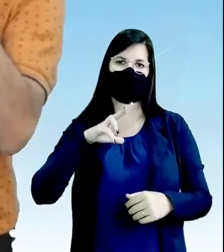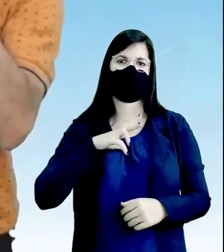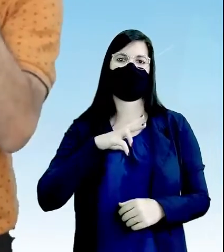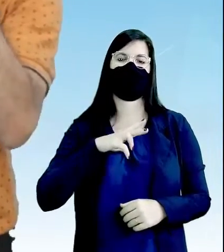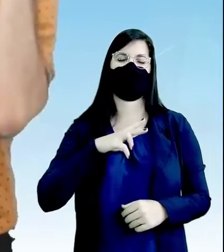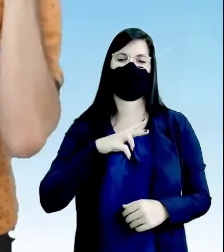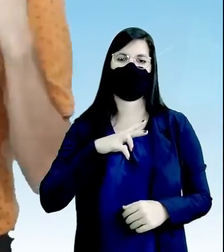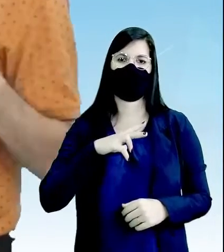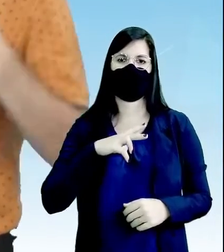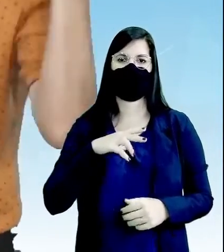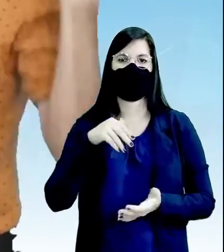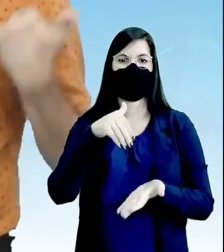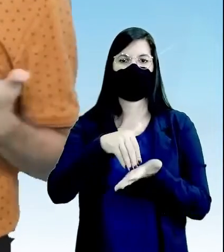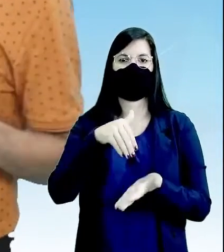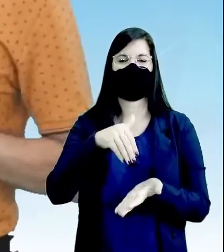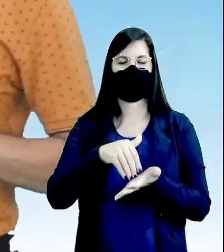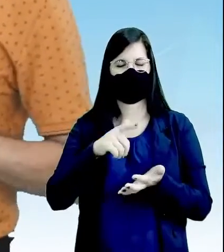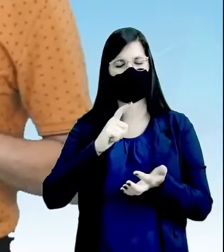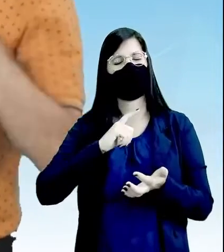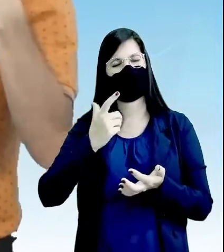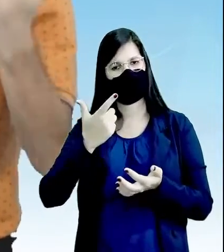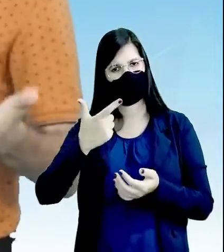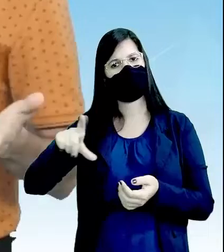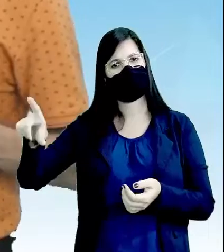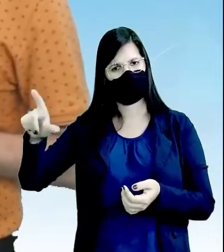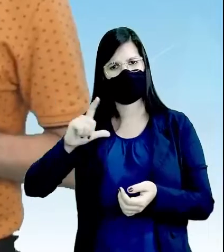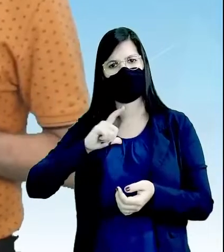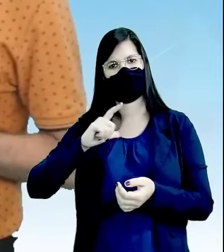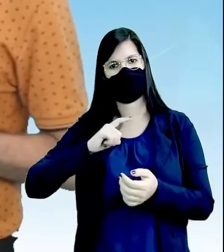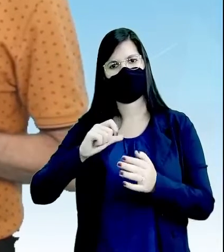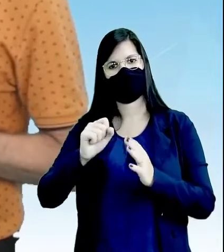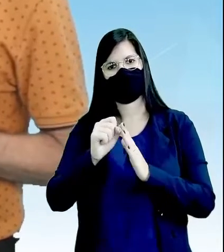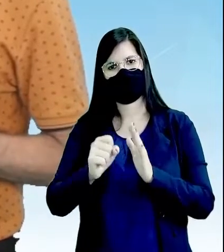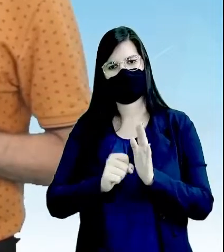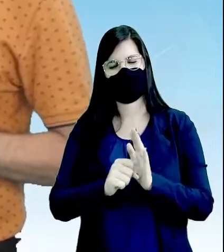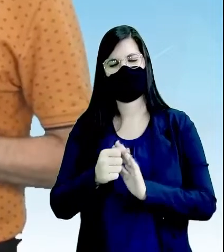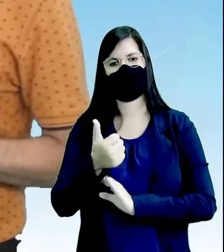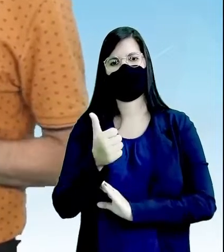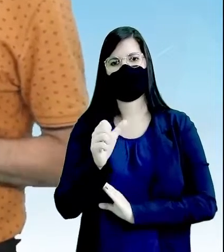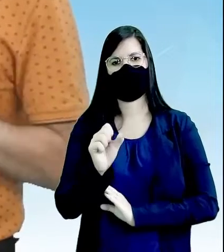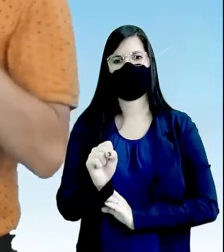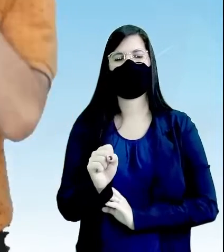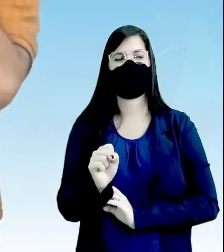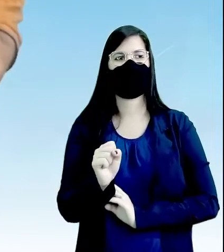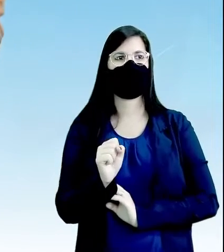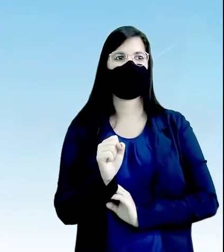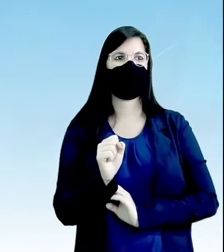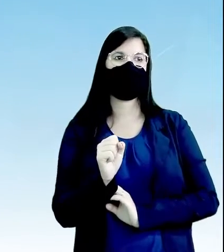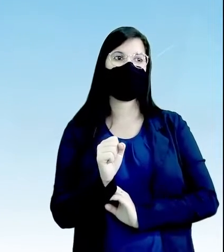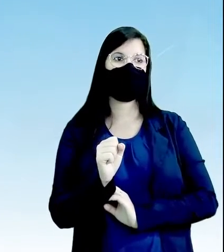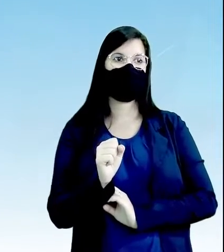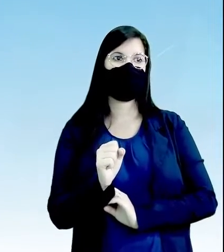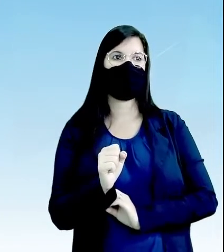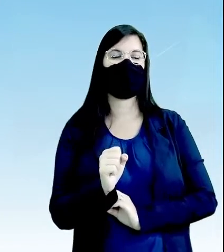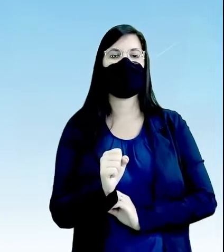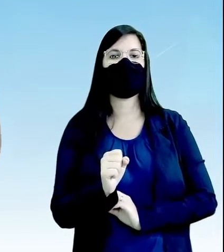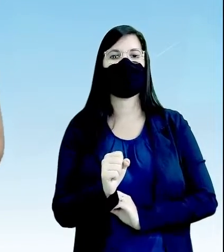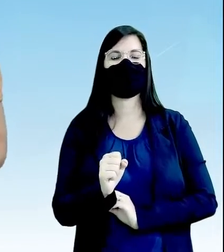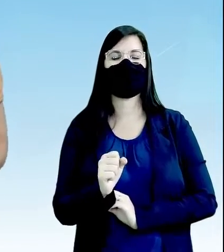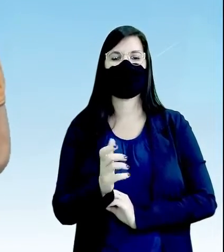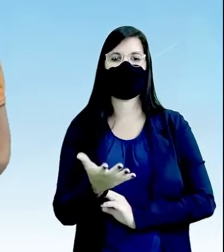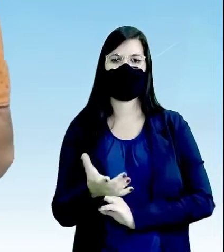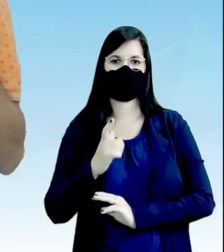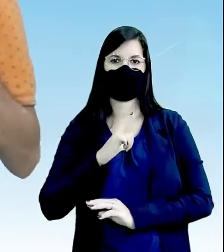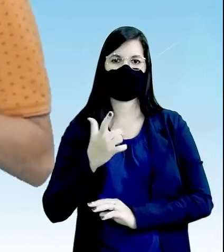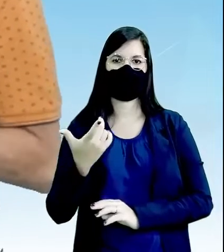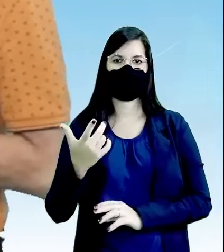E foi o último porque aconteceram vários outros, alguns no século XVIII, por exemplo, como